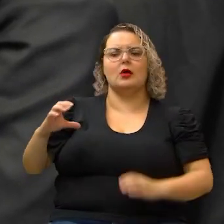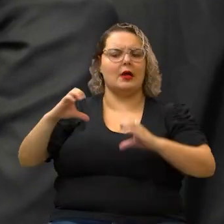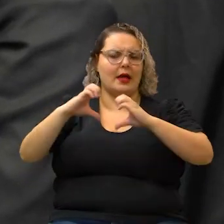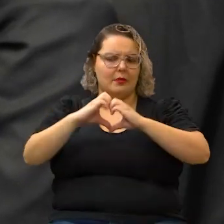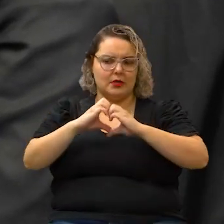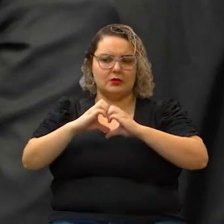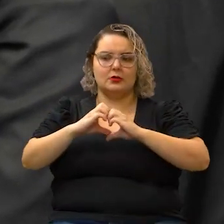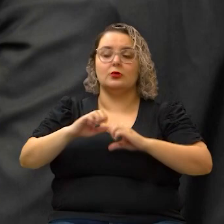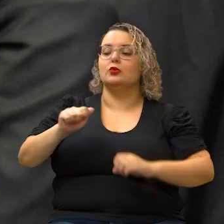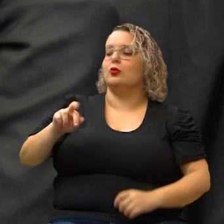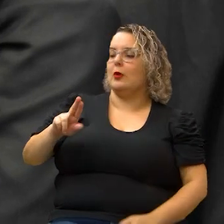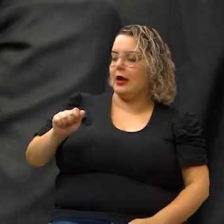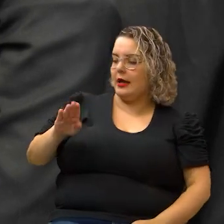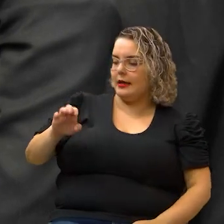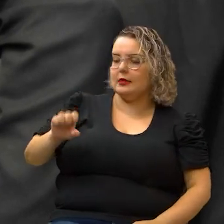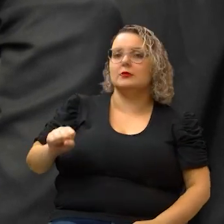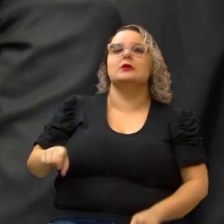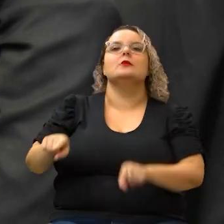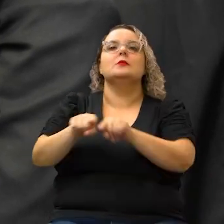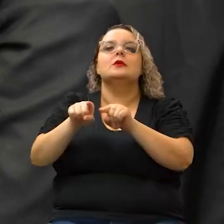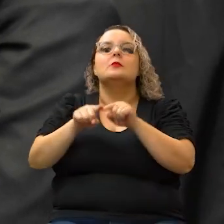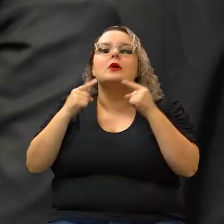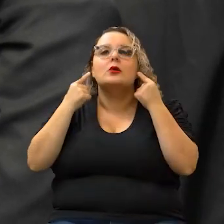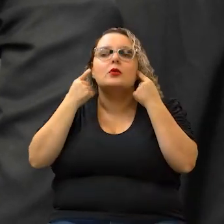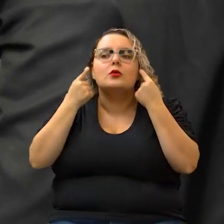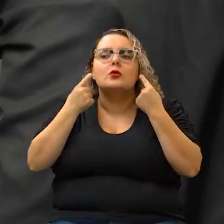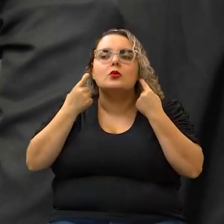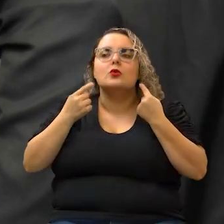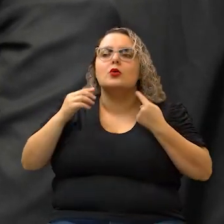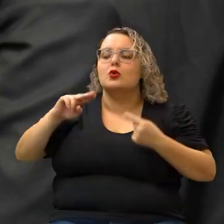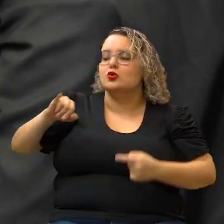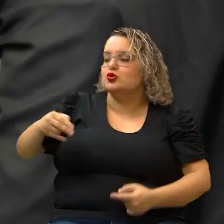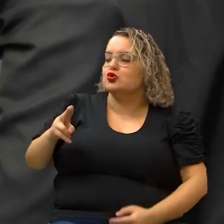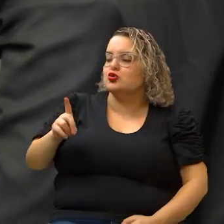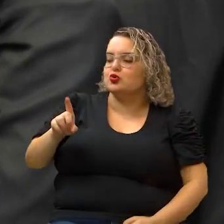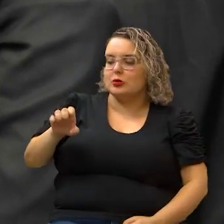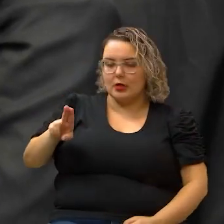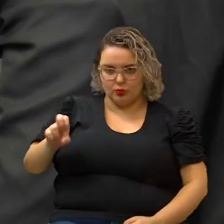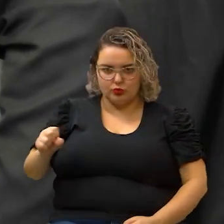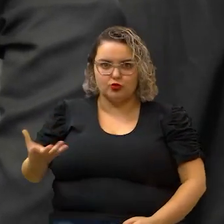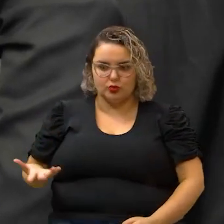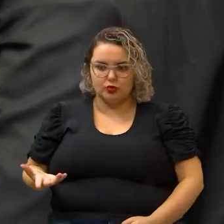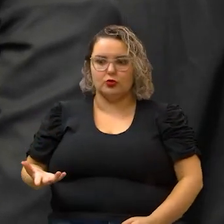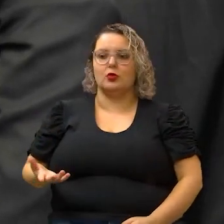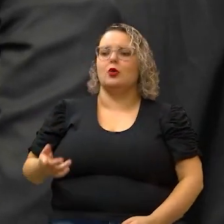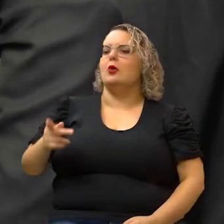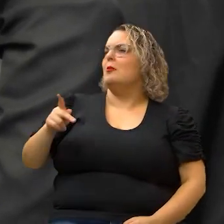querido, tanto dos árabes como dos judeus. A gente não encontra tanto os palestinos como